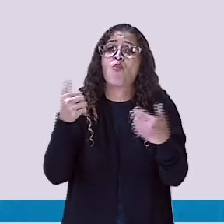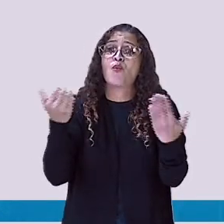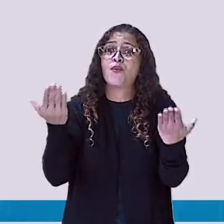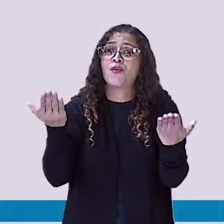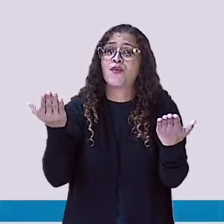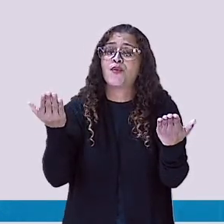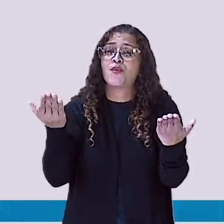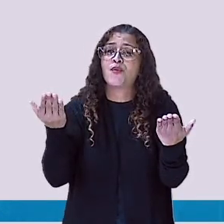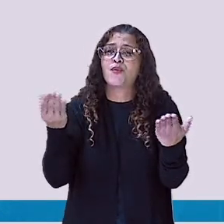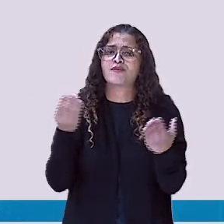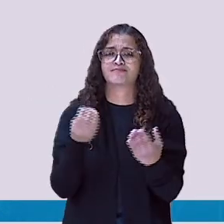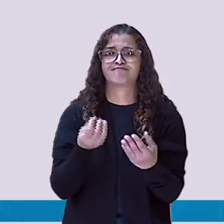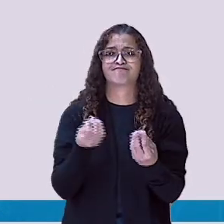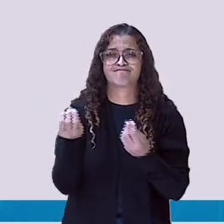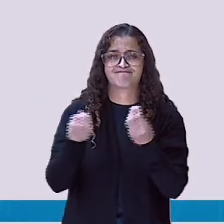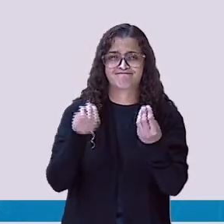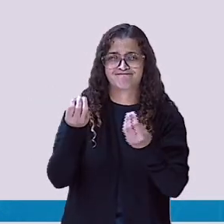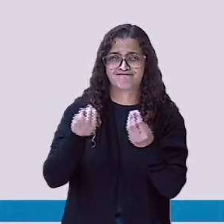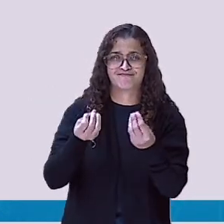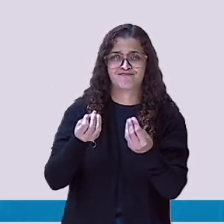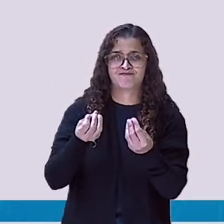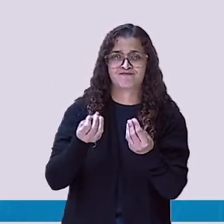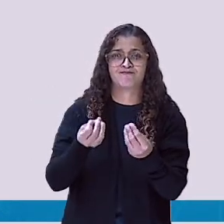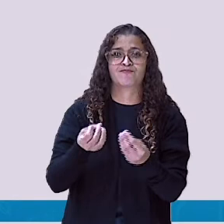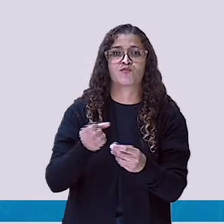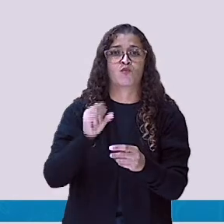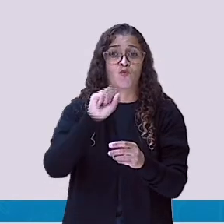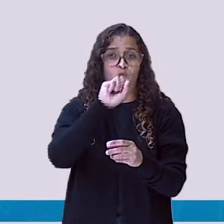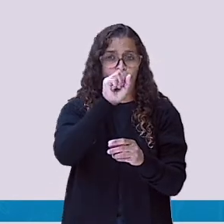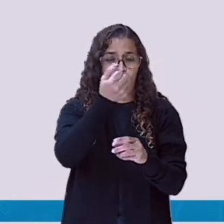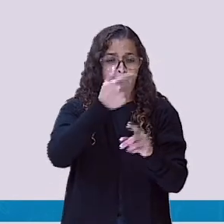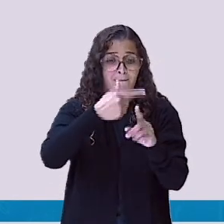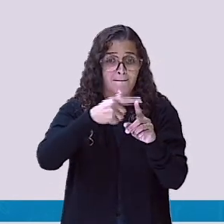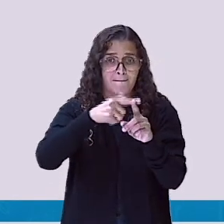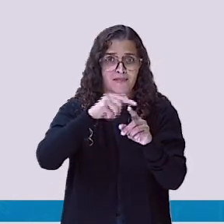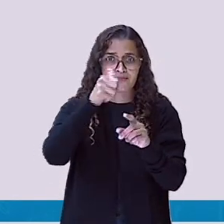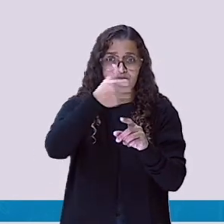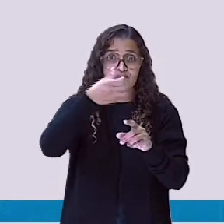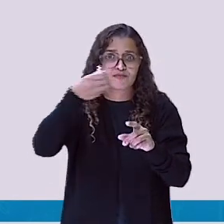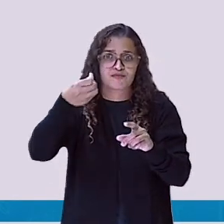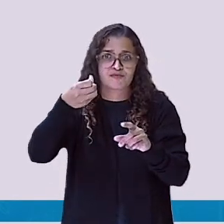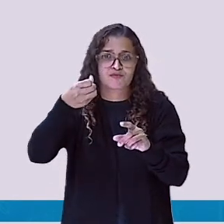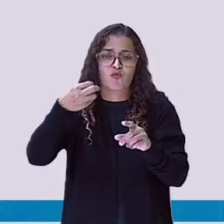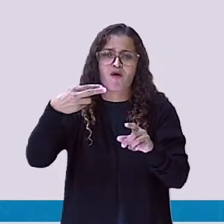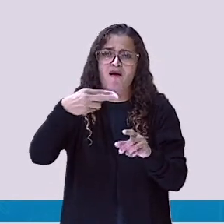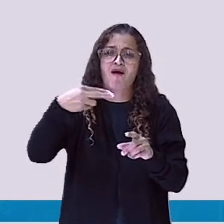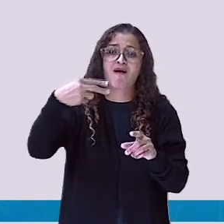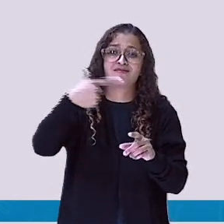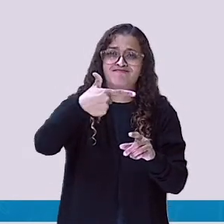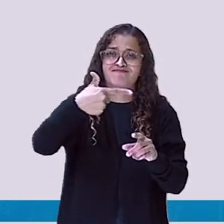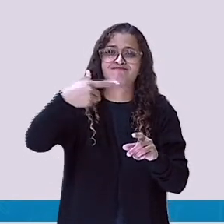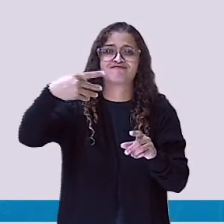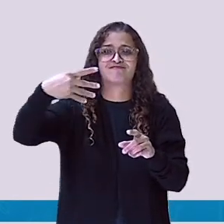24. Então, nós temos aqui 24. Vamos fazer essa conta.